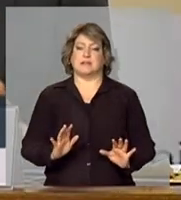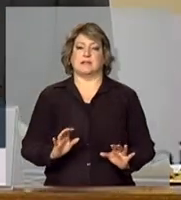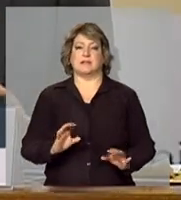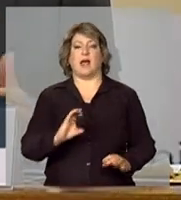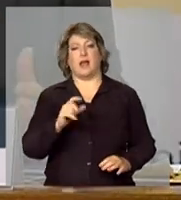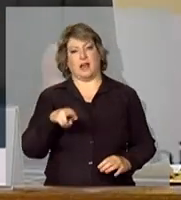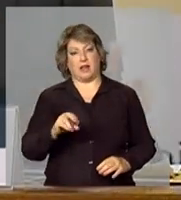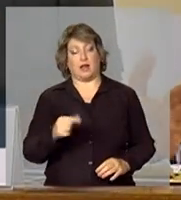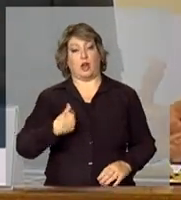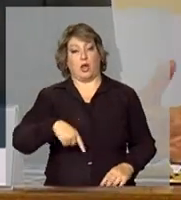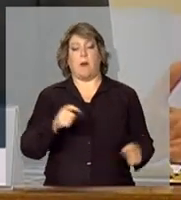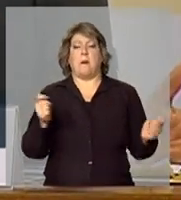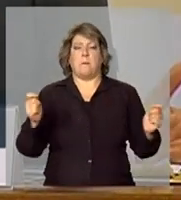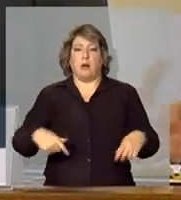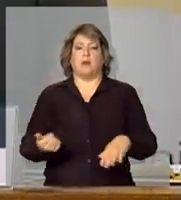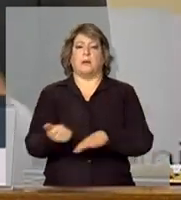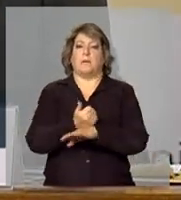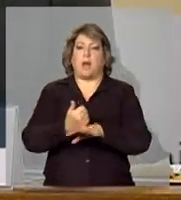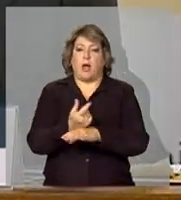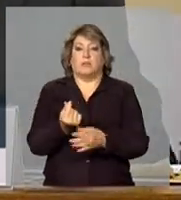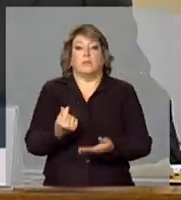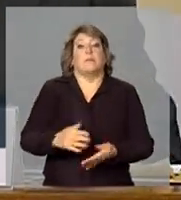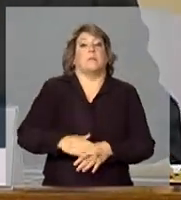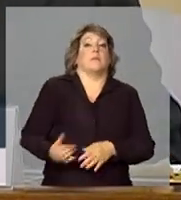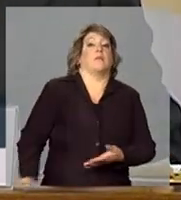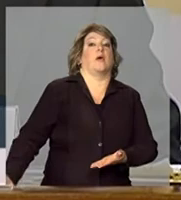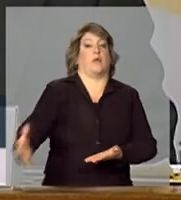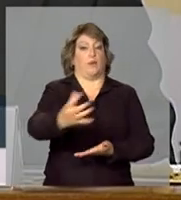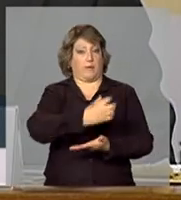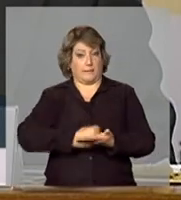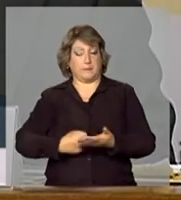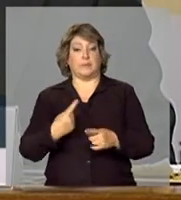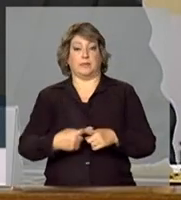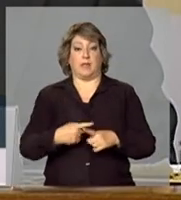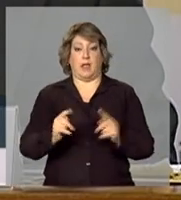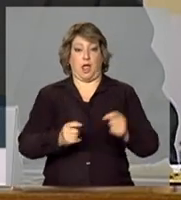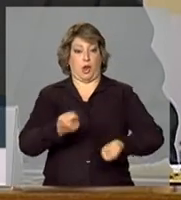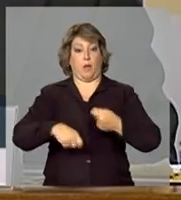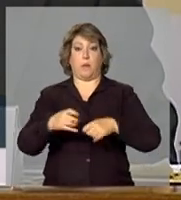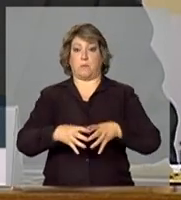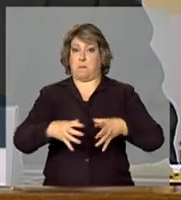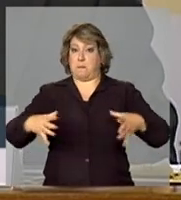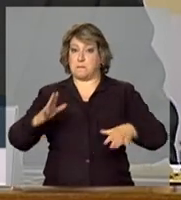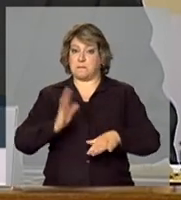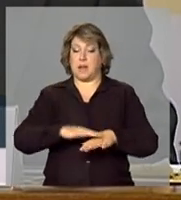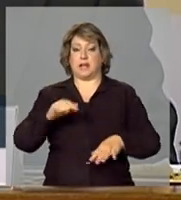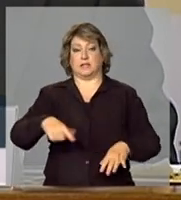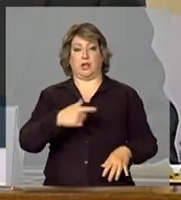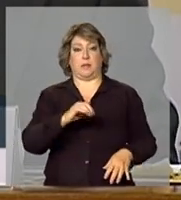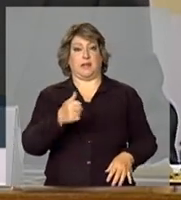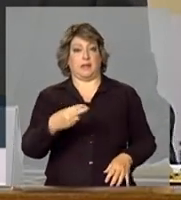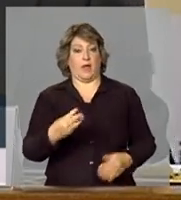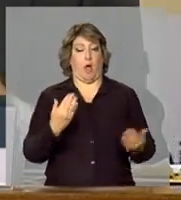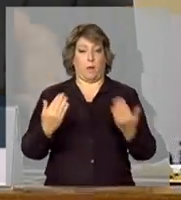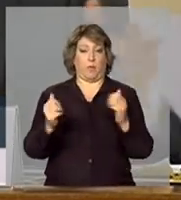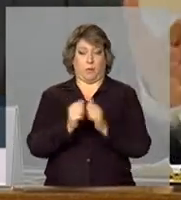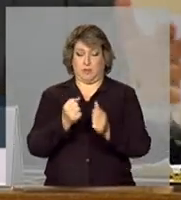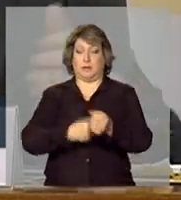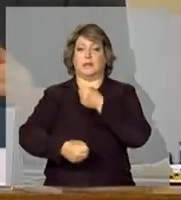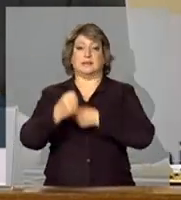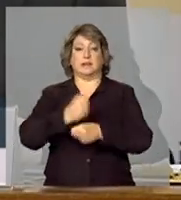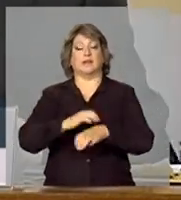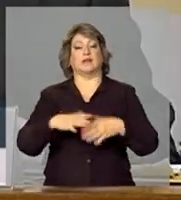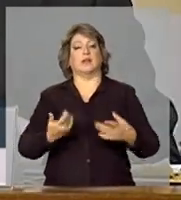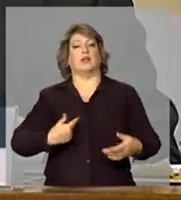claro nós podemos ter uma melhoria da arrecadação porque a economia está crescendo um pouco mais esse ano em relação ao ano passado